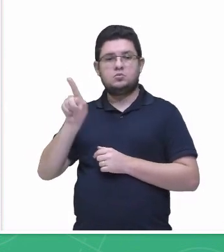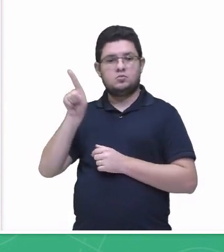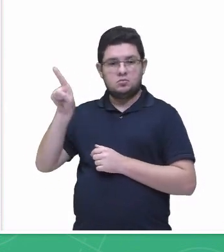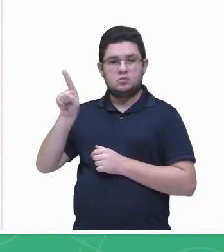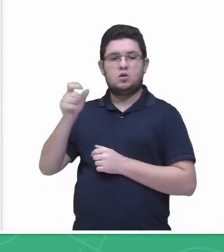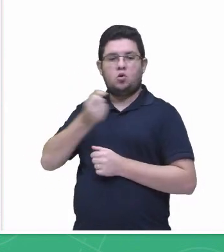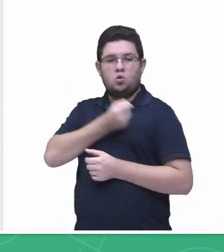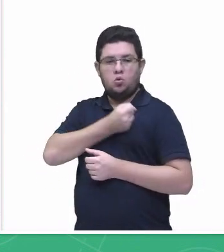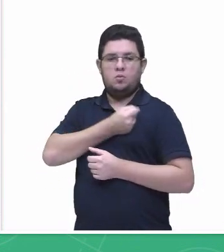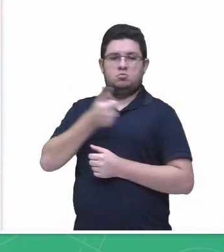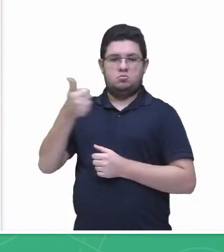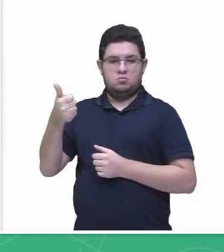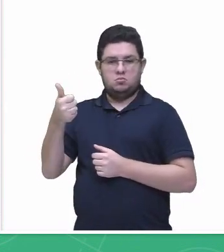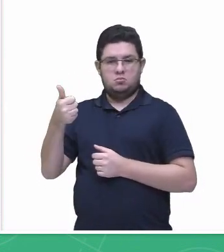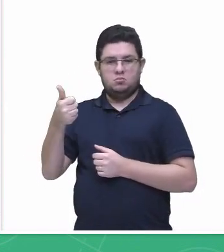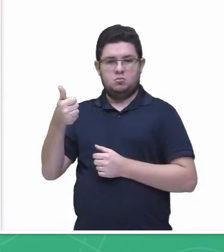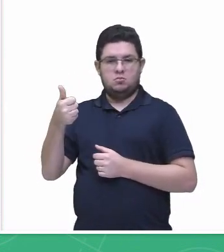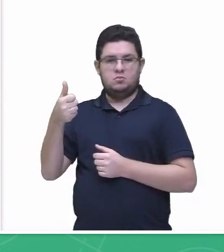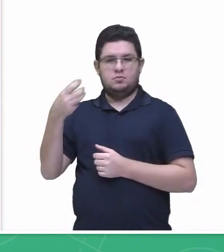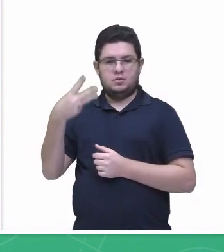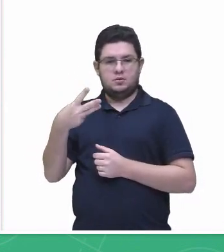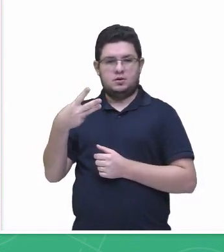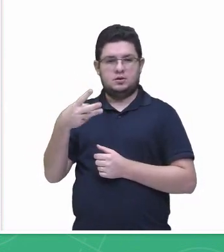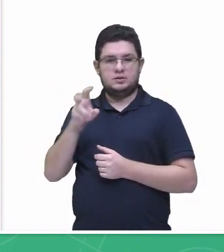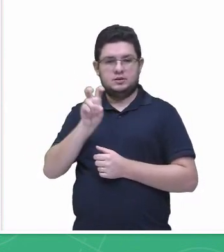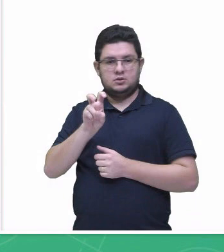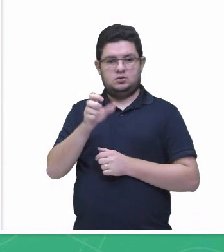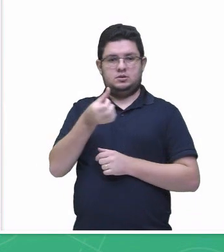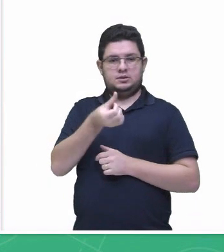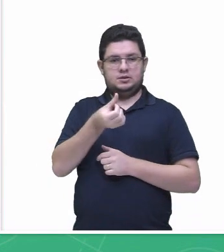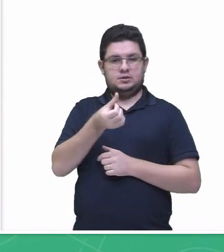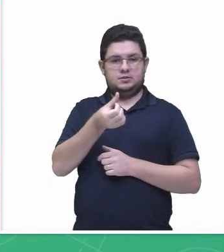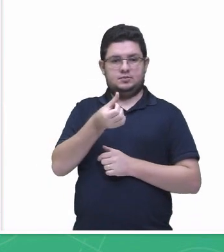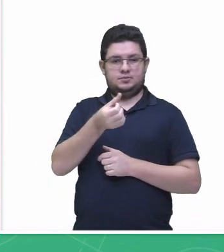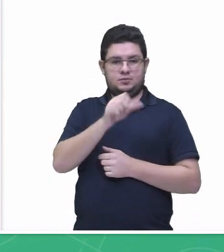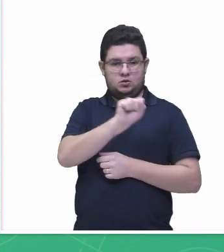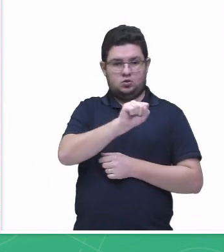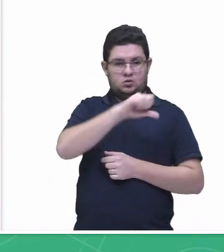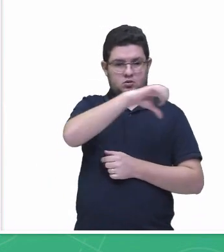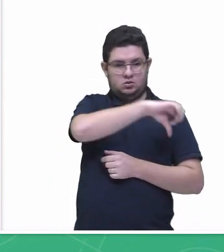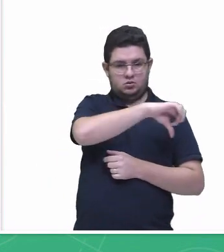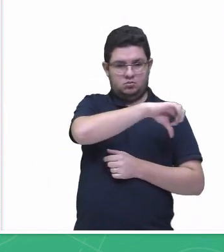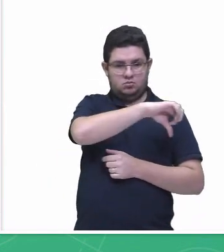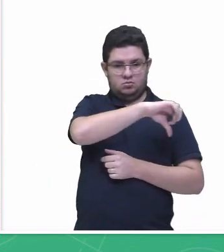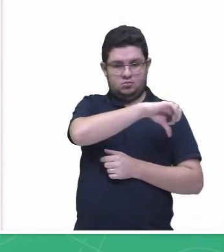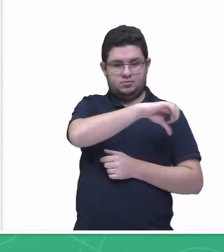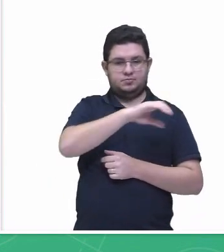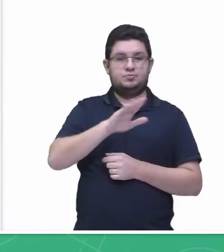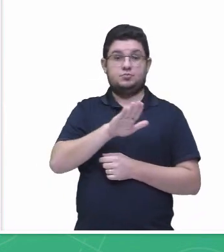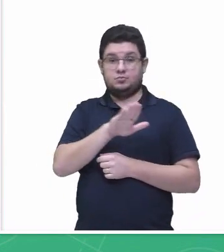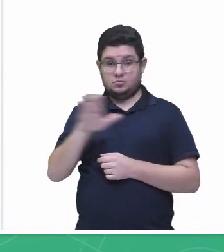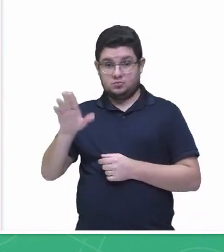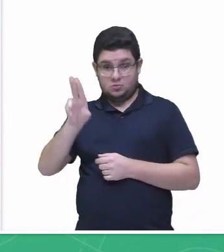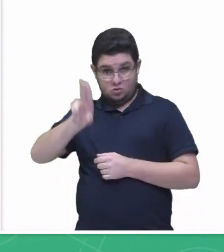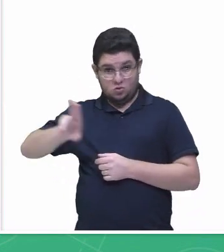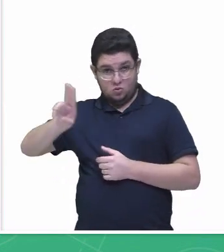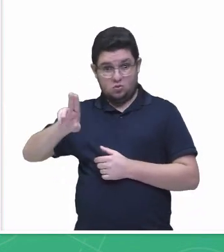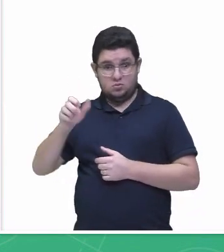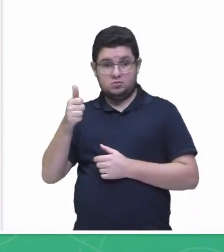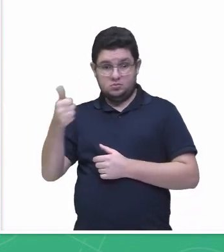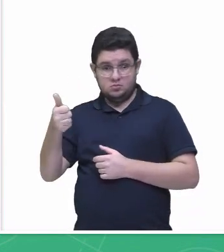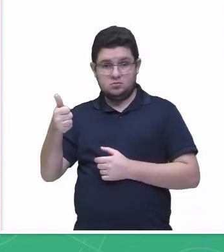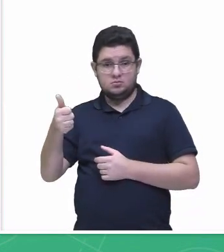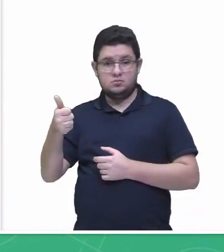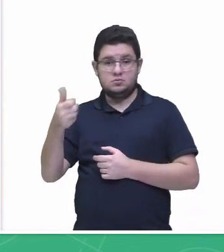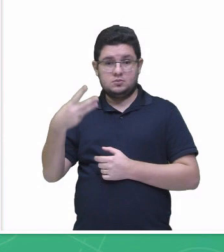importante, pessoal, vou colocar bem aqui, ó, 1, 3, 5, 6, 8 e 9. Detalhe importante